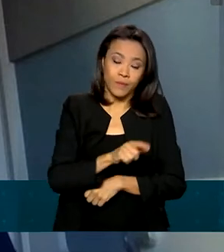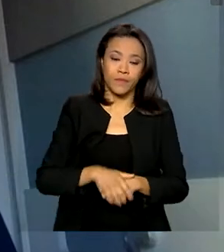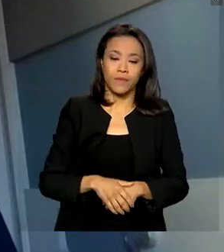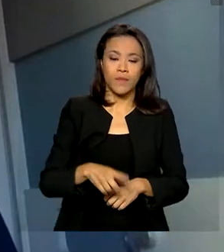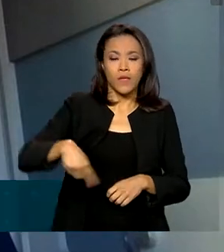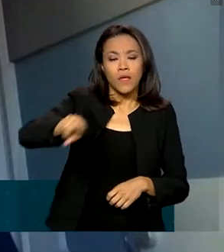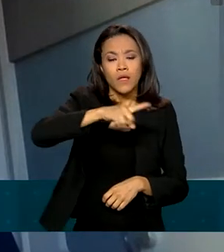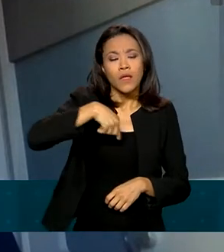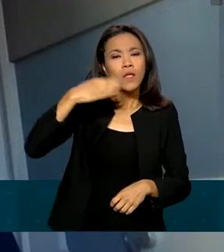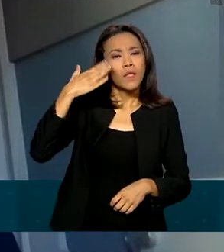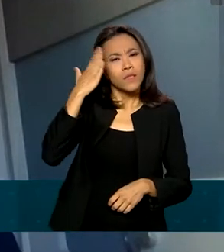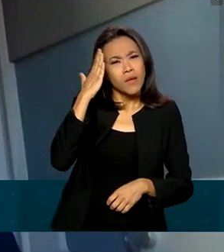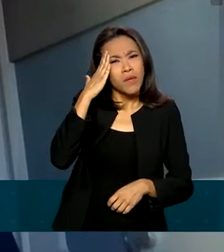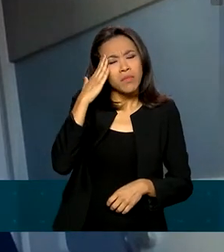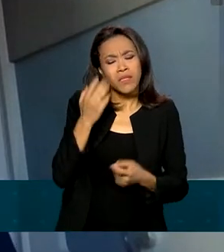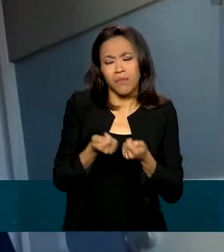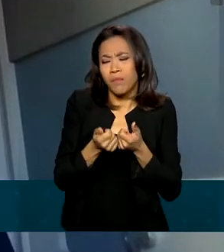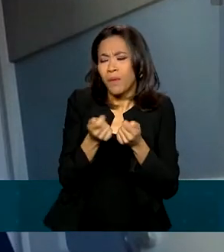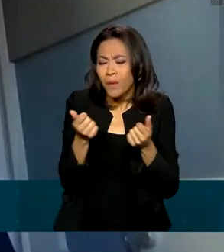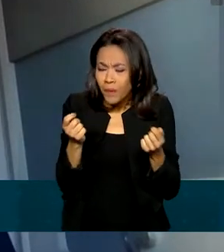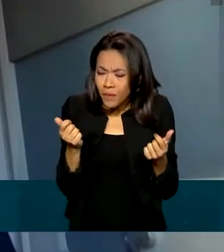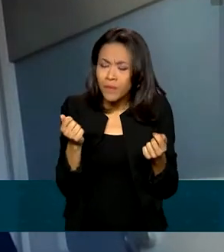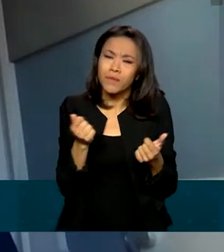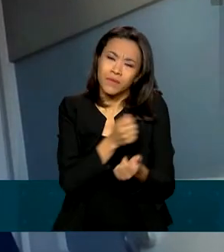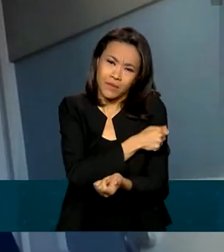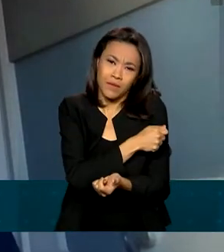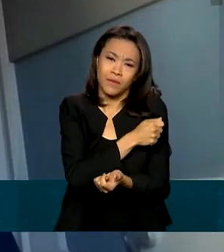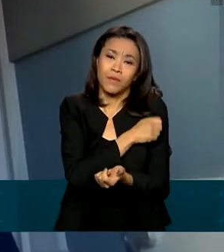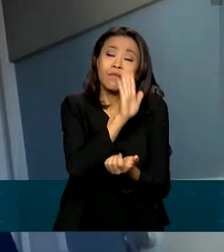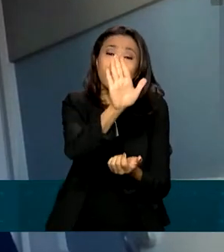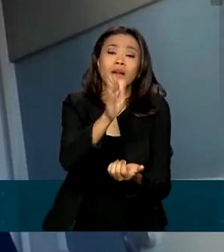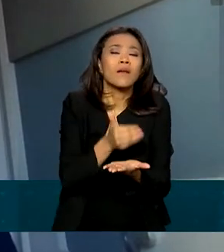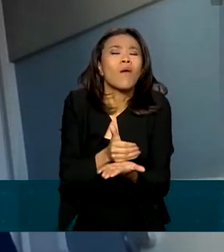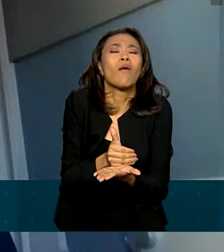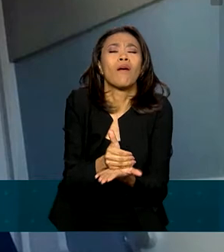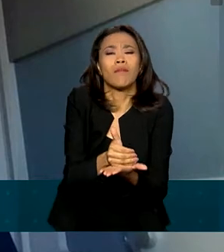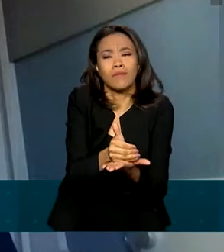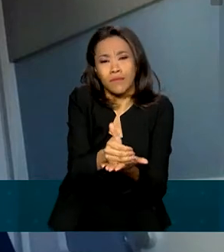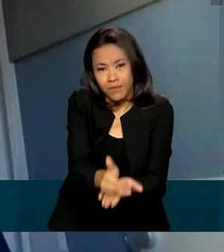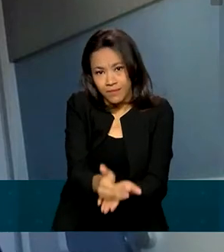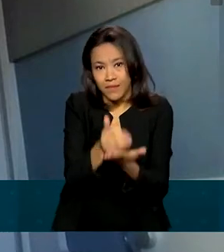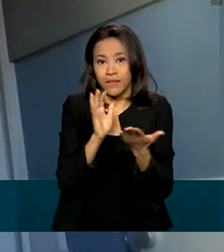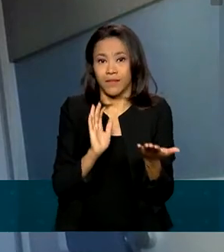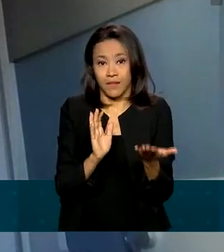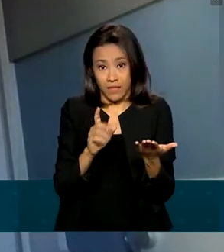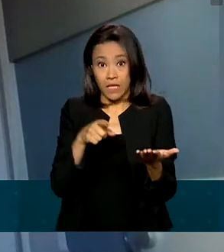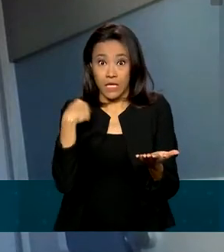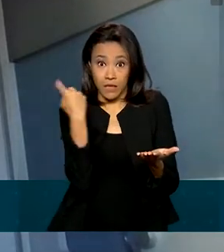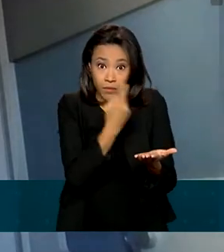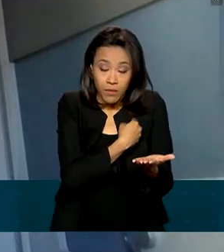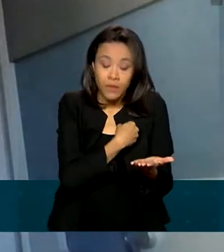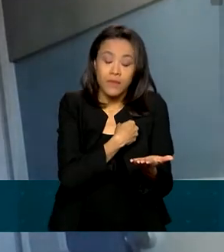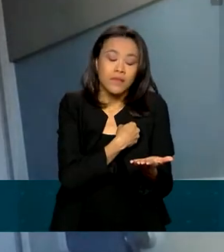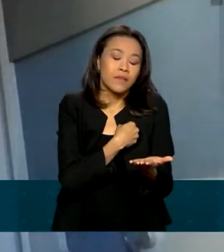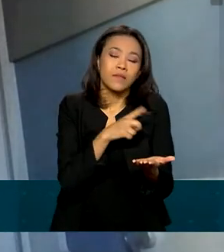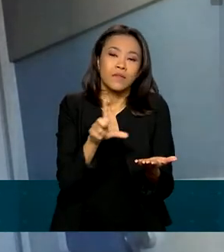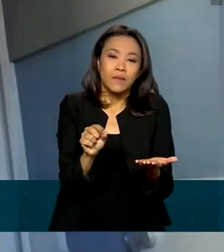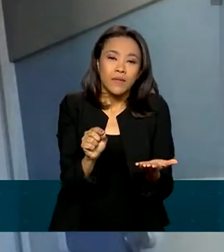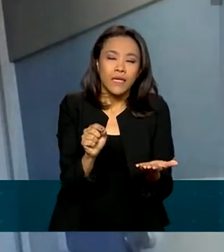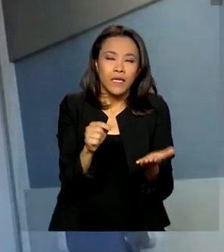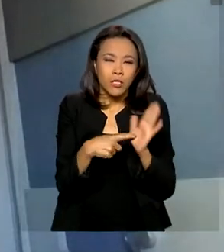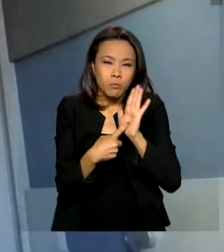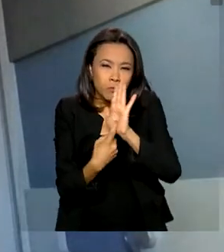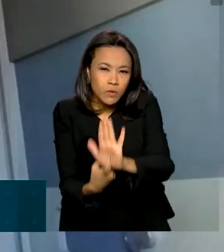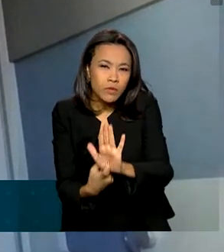pequeno, mas ainda é um piloto, ele mal está começando, mas nós acreditamos que assim que nós pudermos demonstrar com